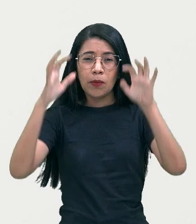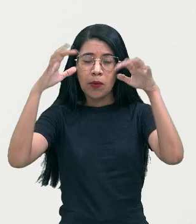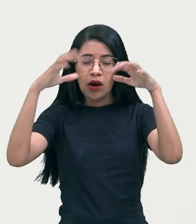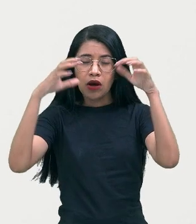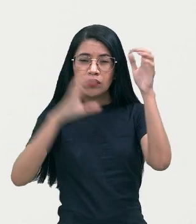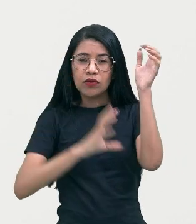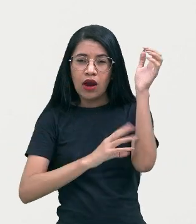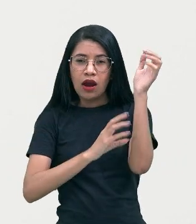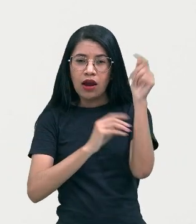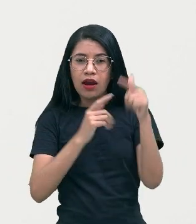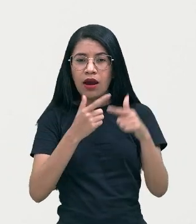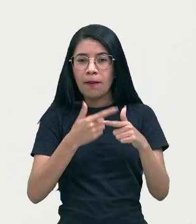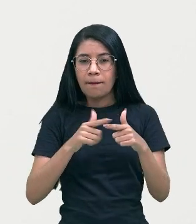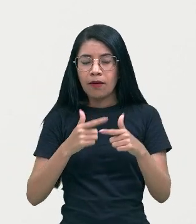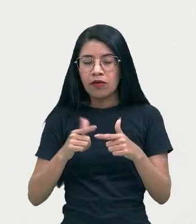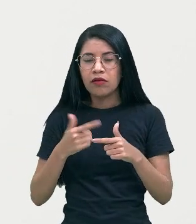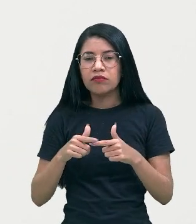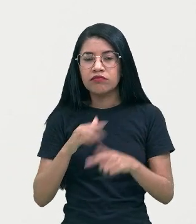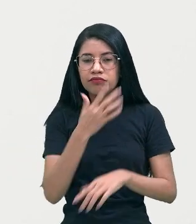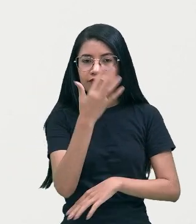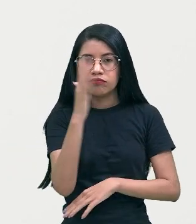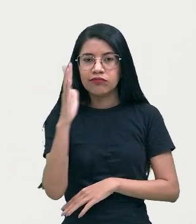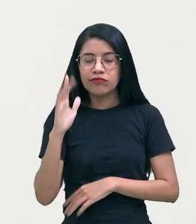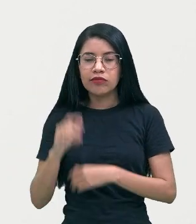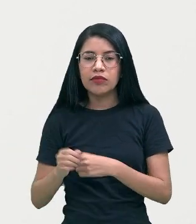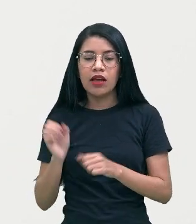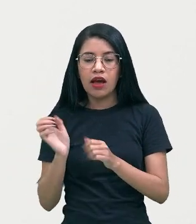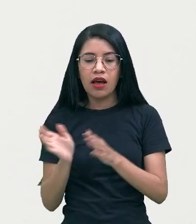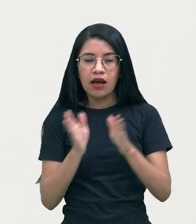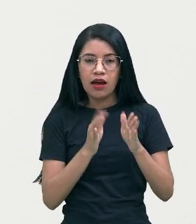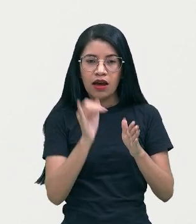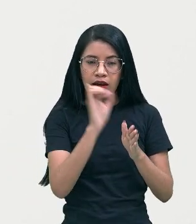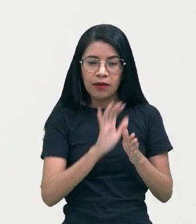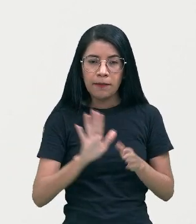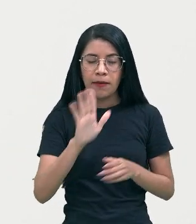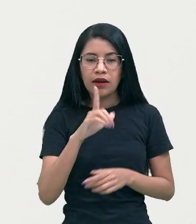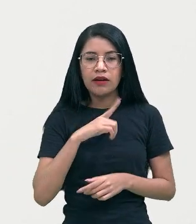traz prejuízo ao ambiente. Aí é um local